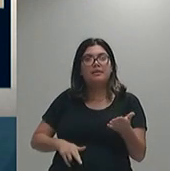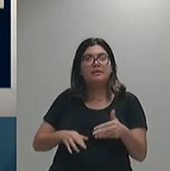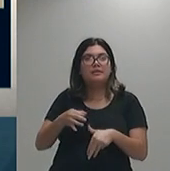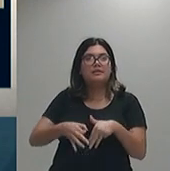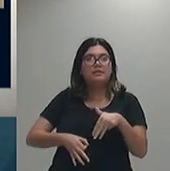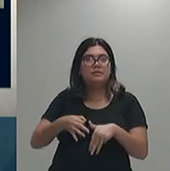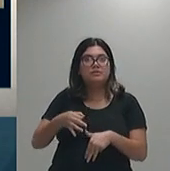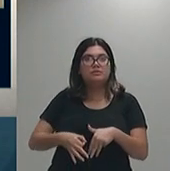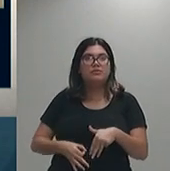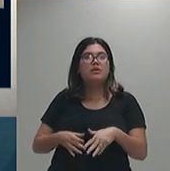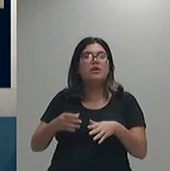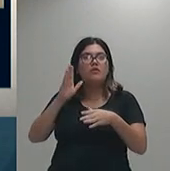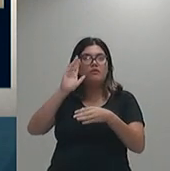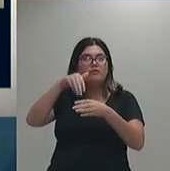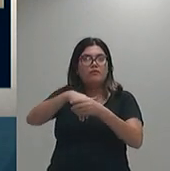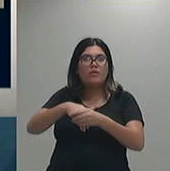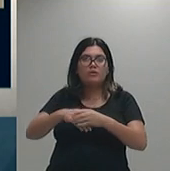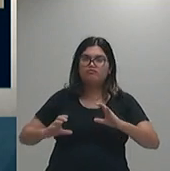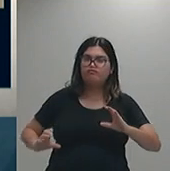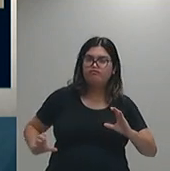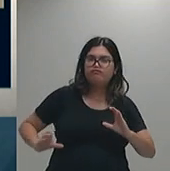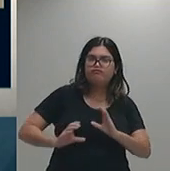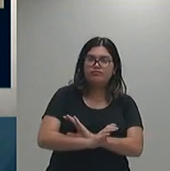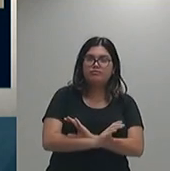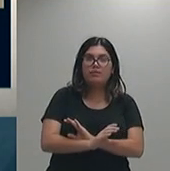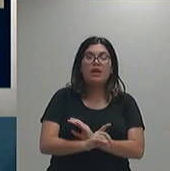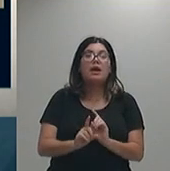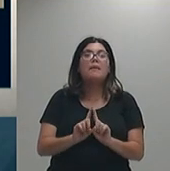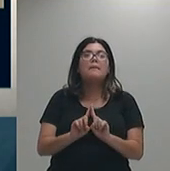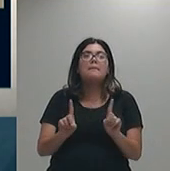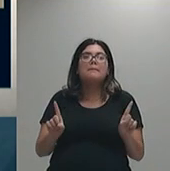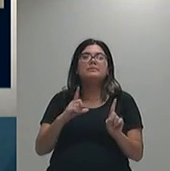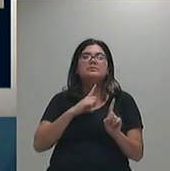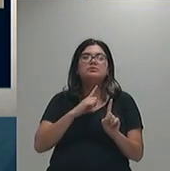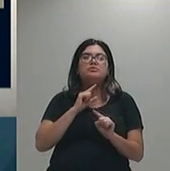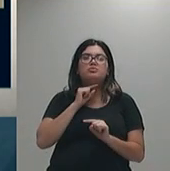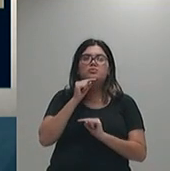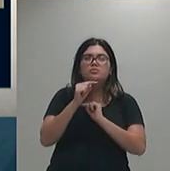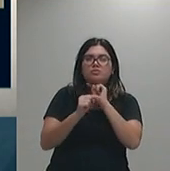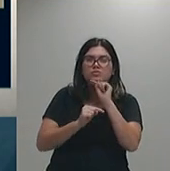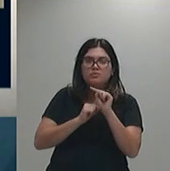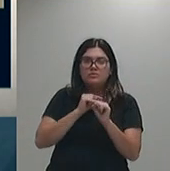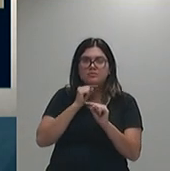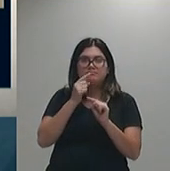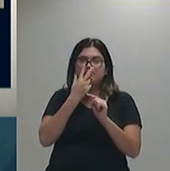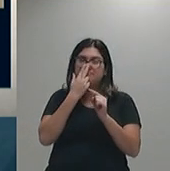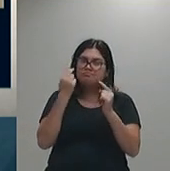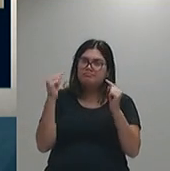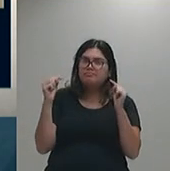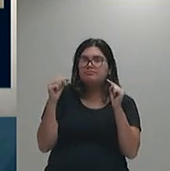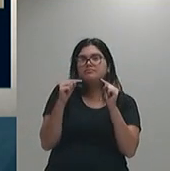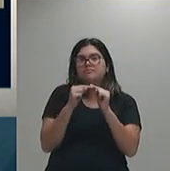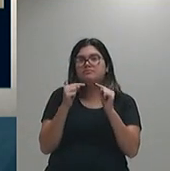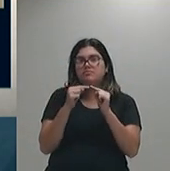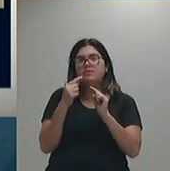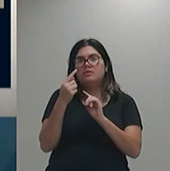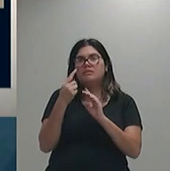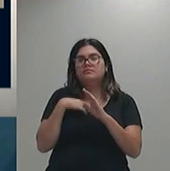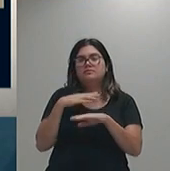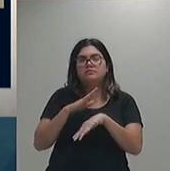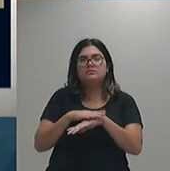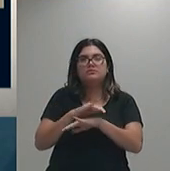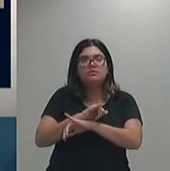volto muito completo mas tem um questionamento também vai na linha daquele pronunciamento